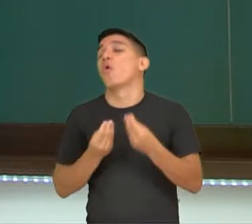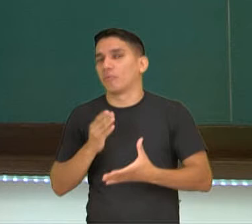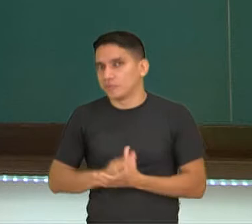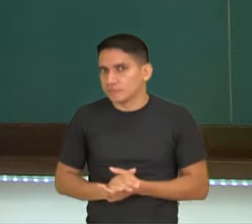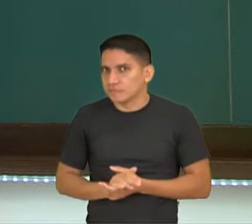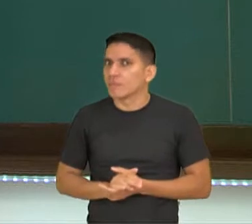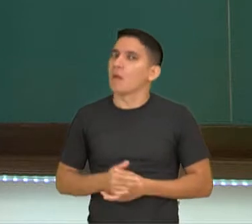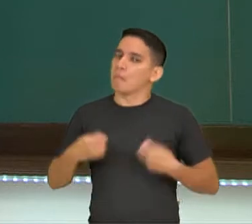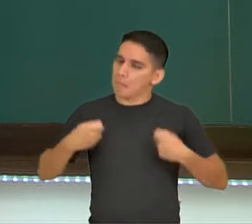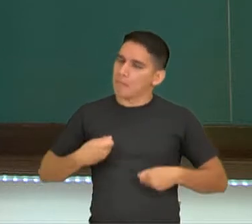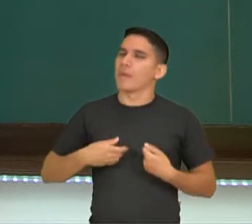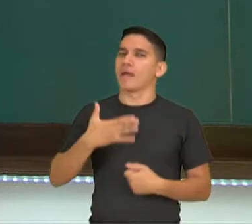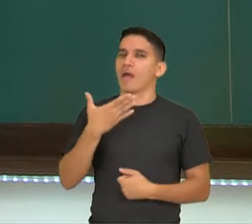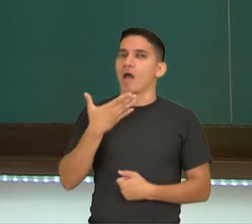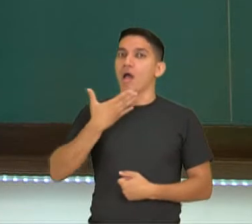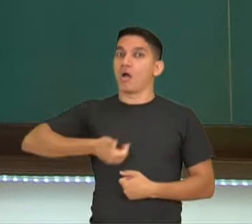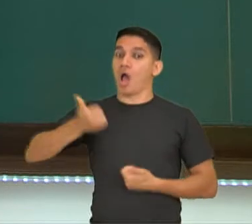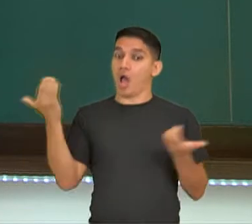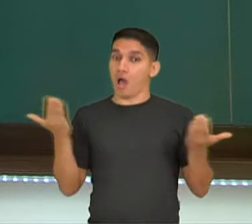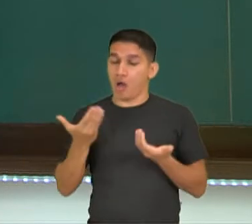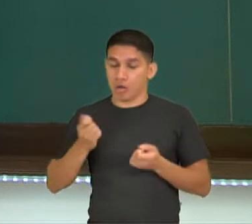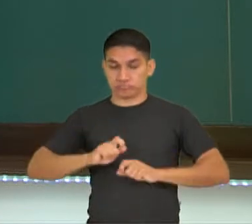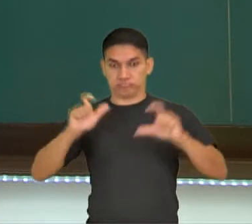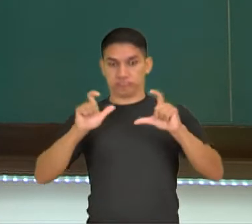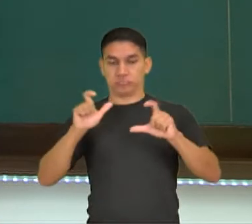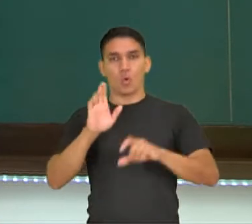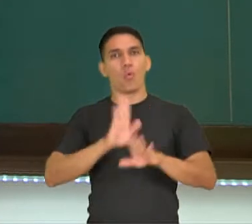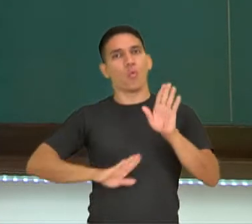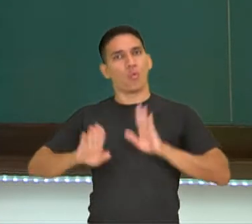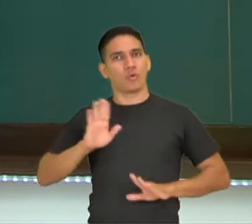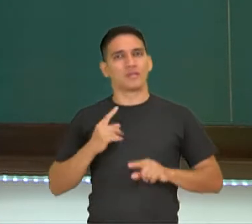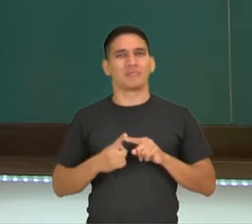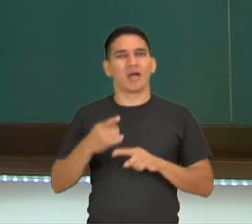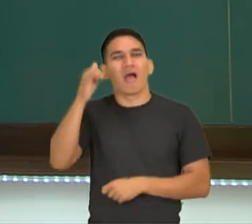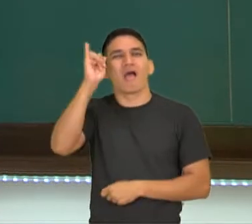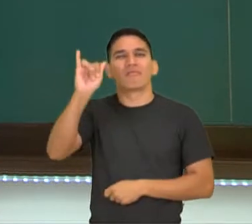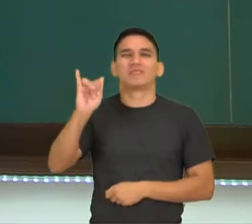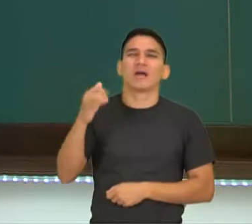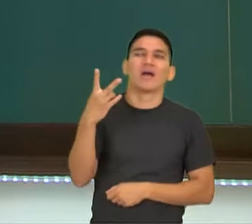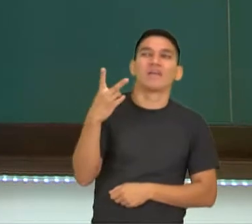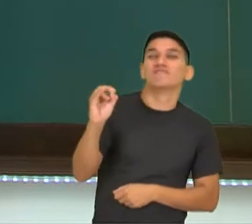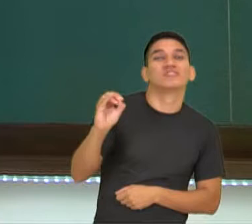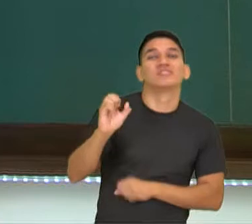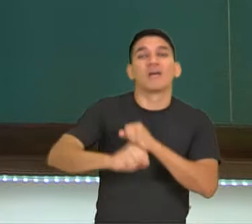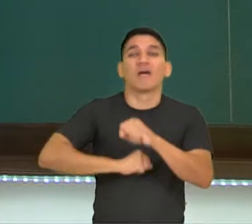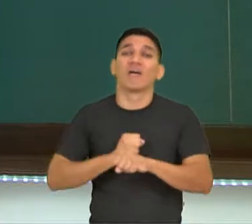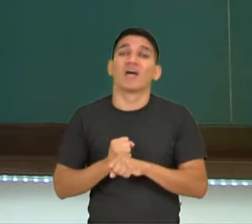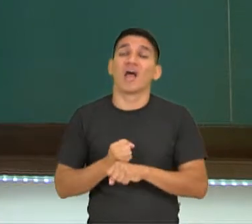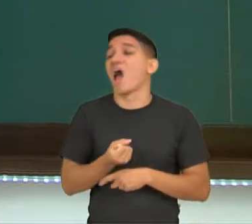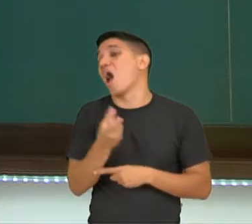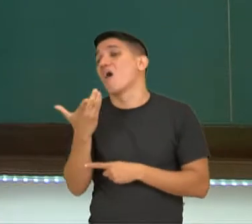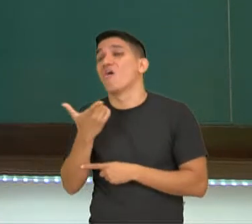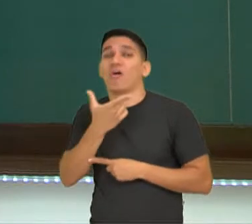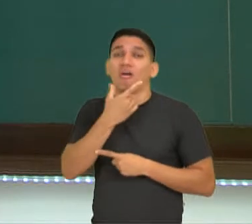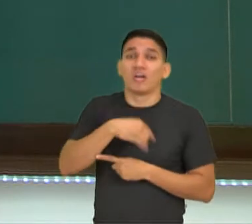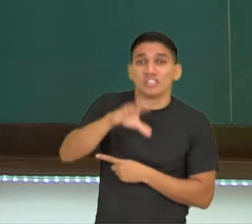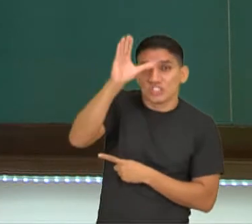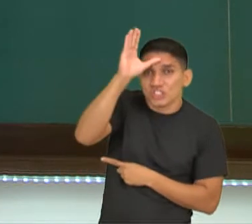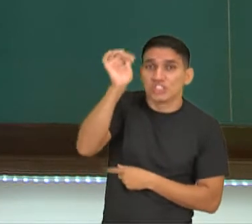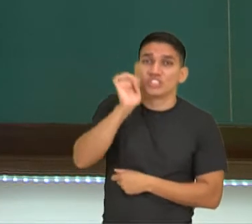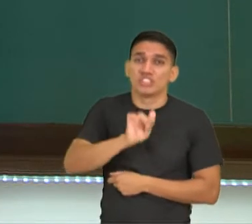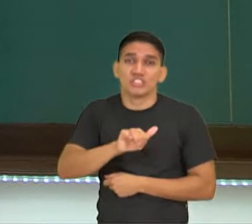você não ter problema de pressão, como às vezes a tia, o pai, a avó, o vô tem. Boa ideia, não